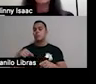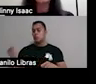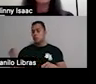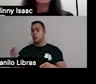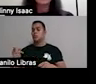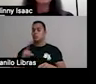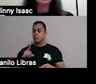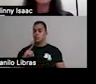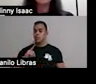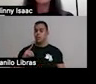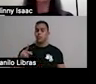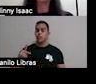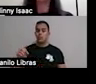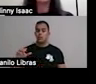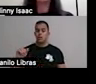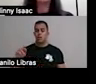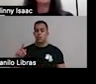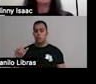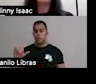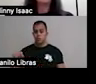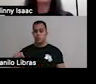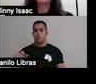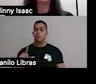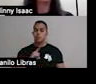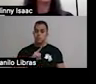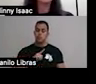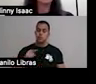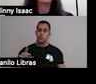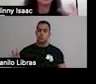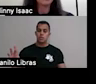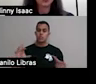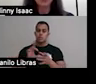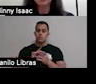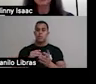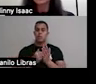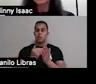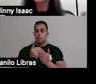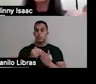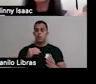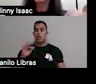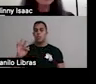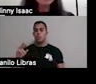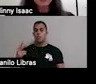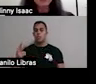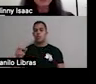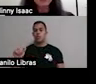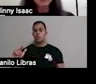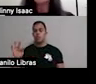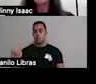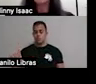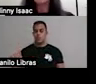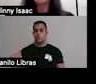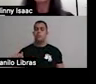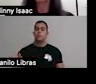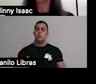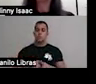beta, eu tinha um aumento da fosforilação de F2-alfa quando comparado aos neurônios, né, veículo. Também havia um aumento da